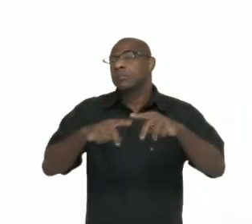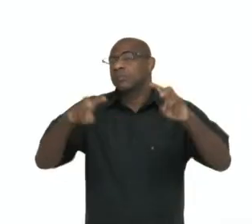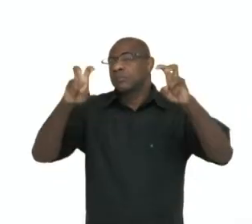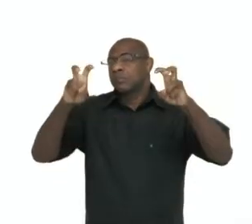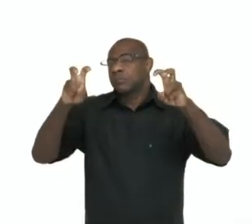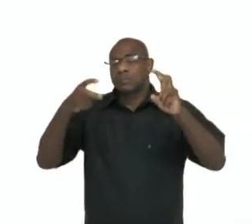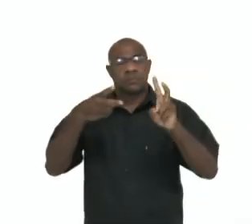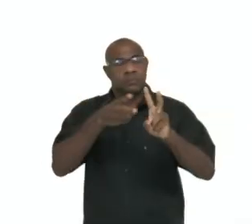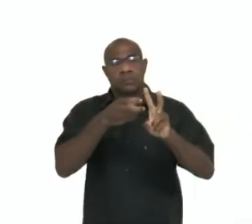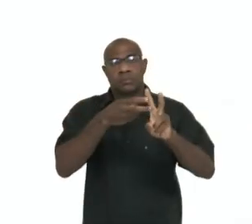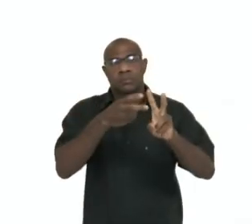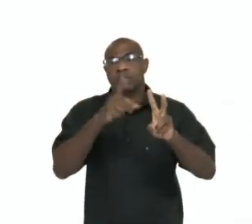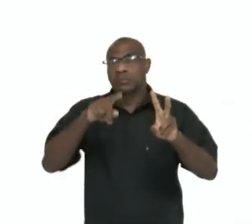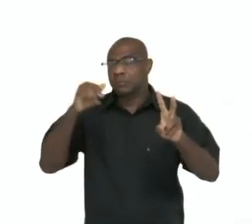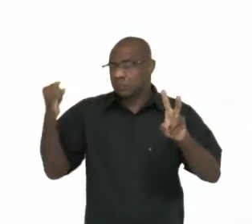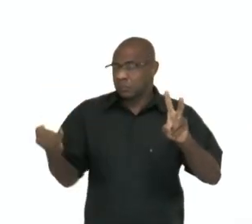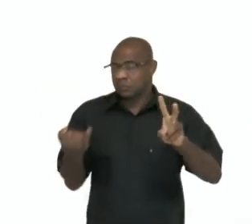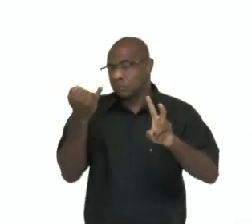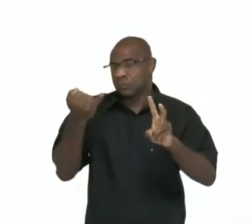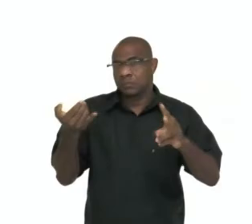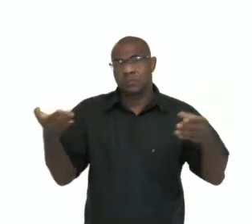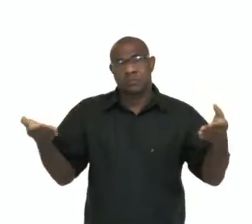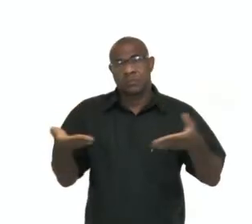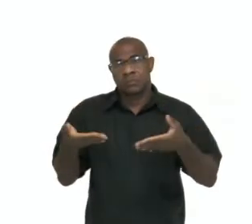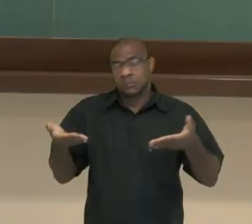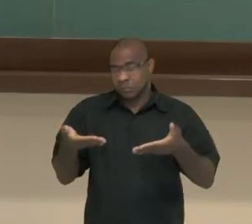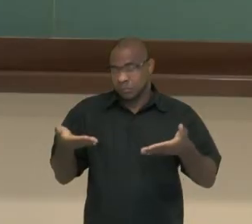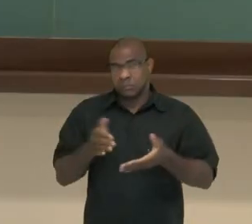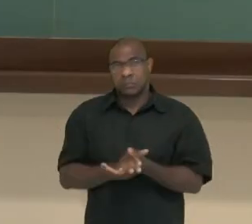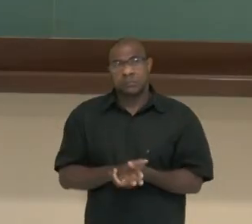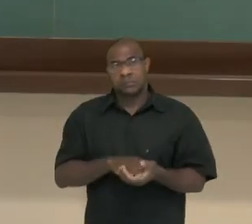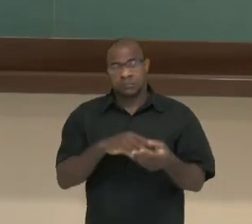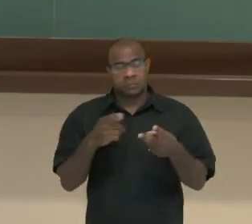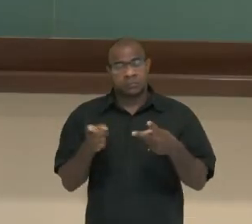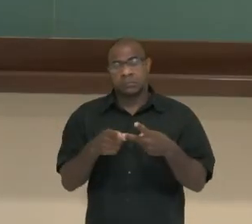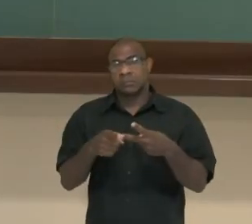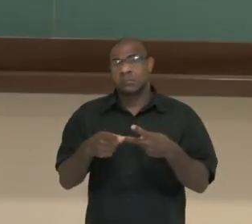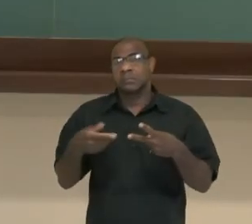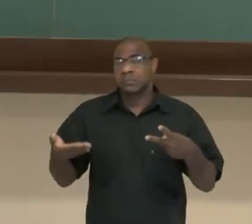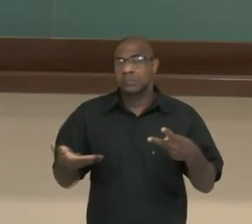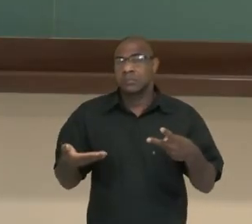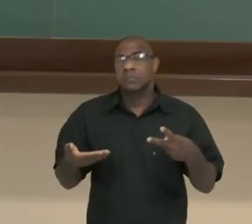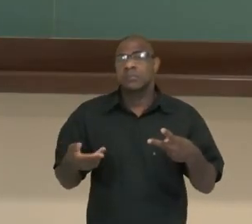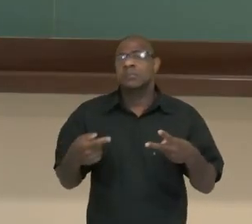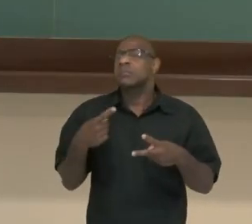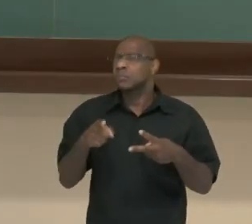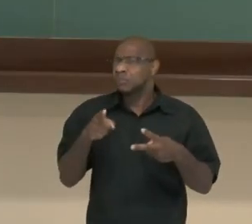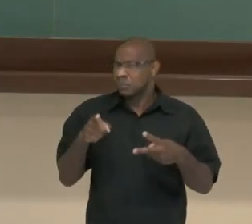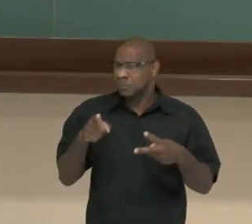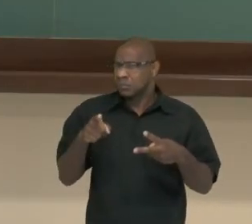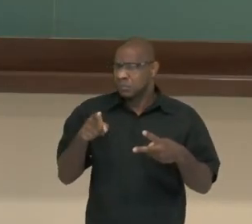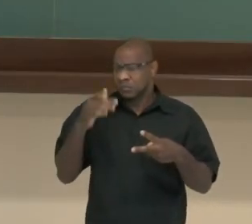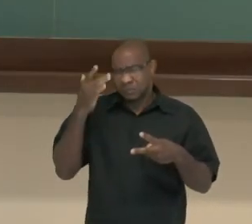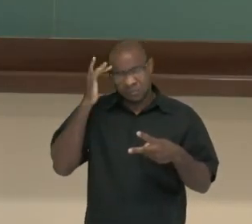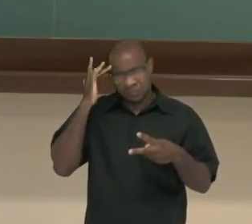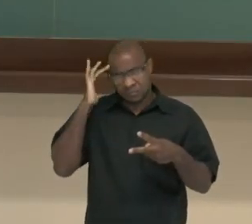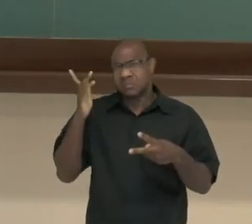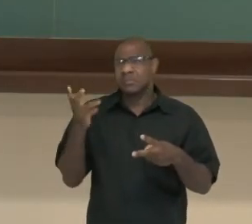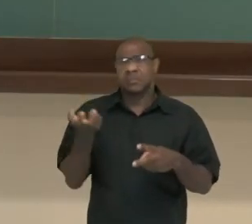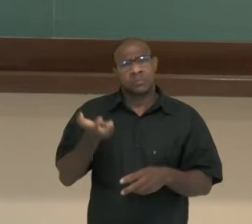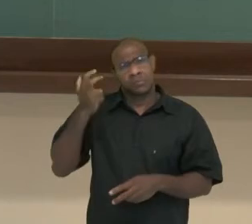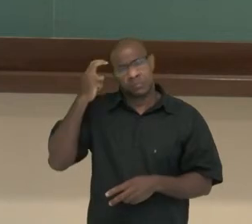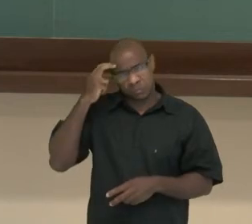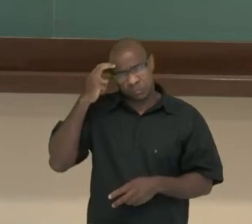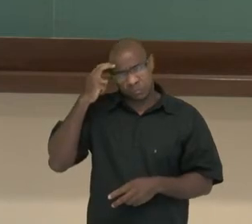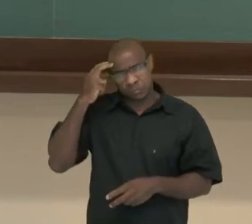indígena é ainda tão importante para nossas letras? 2. Você considera a cultura indígena relevante para